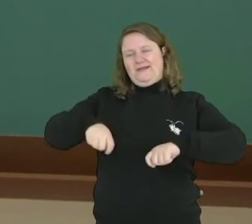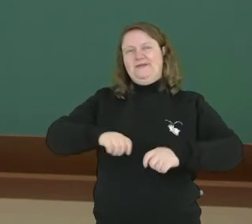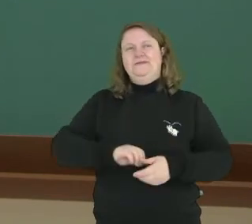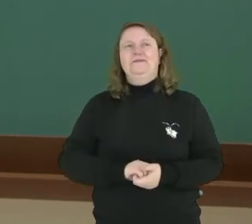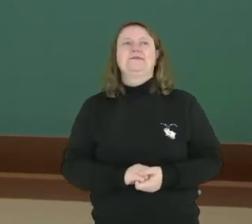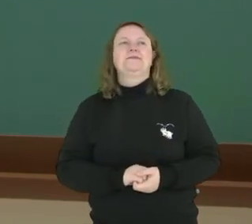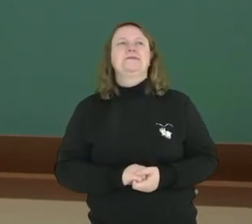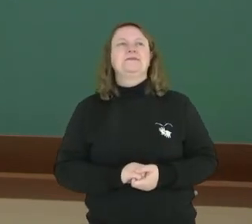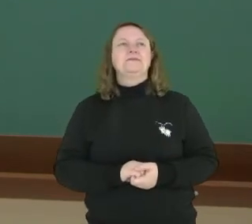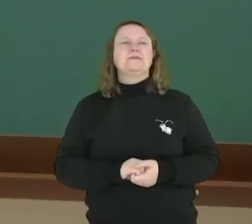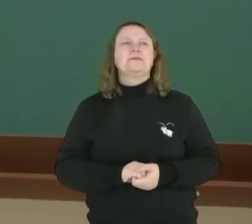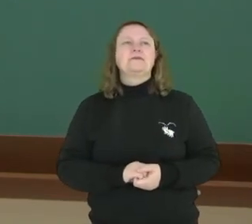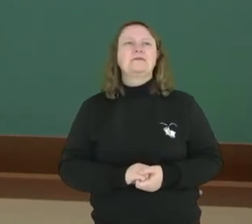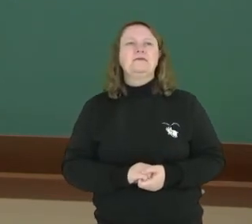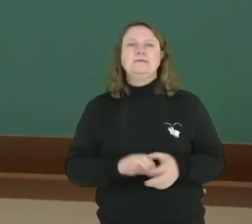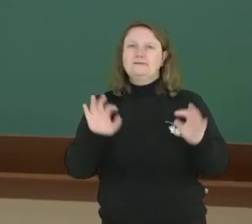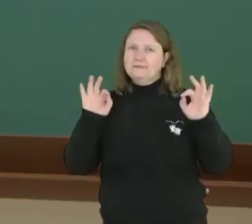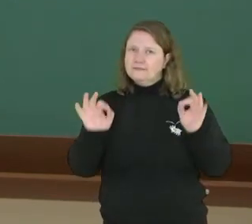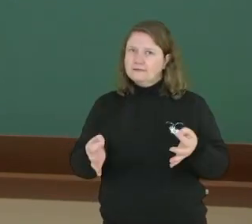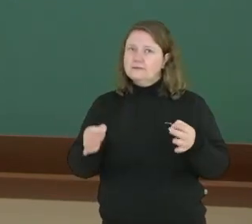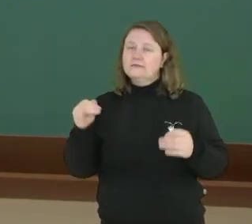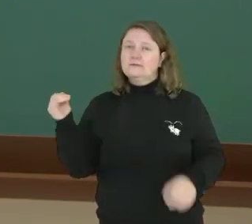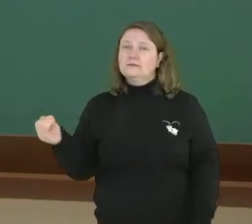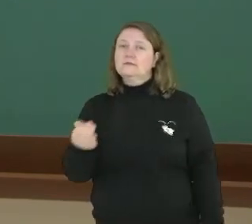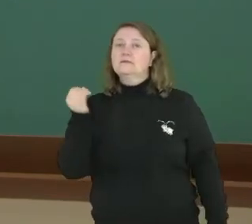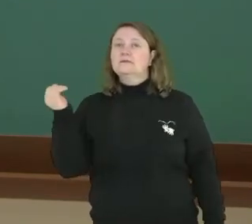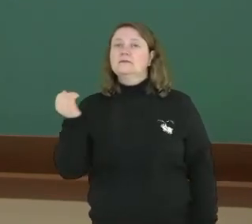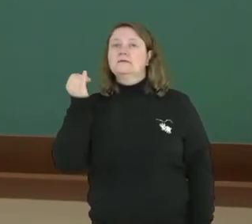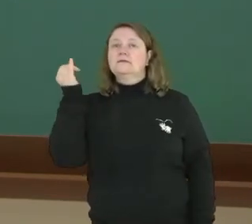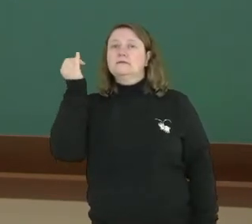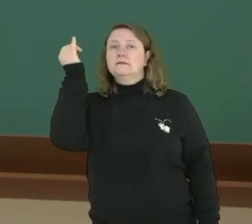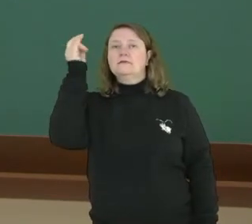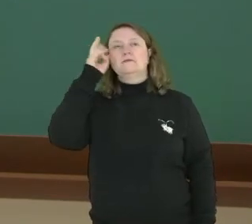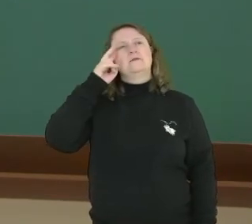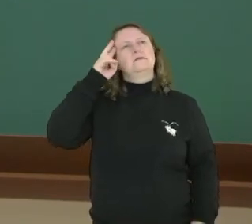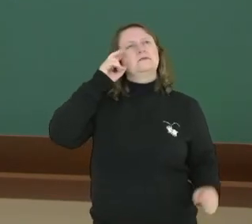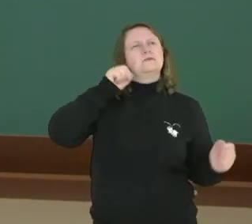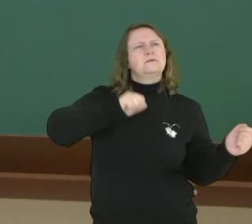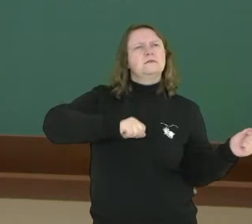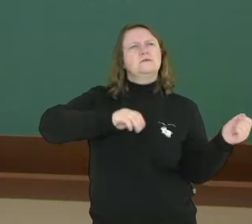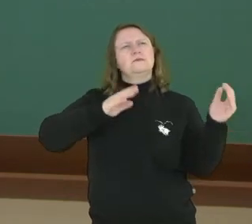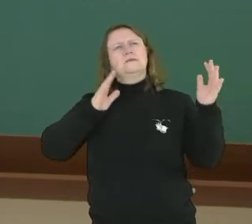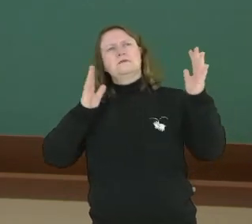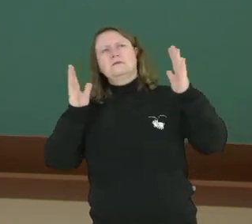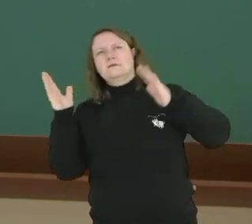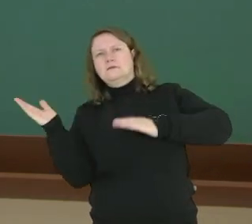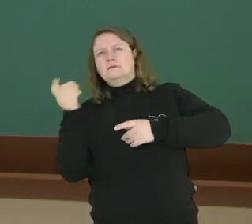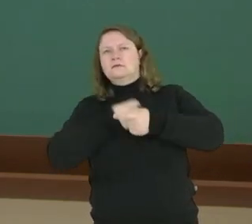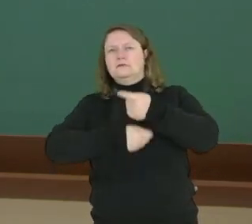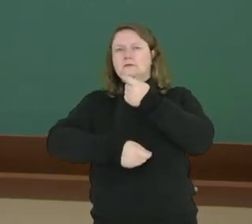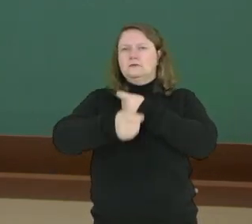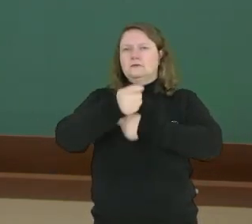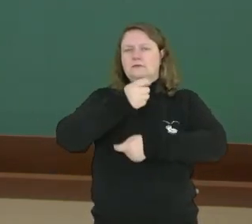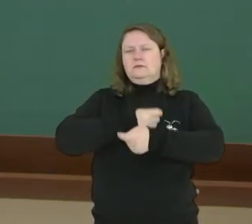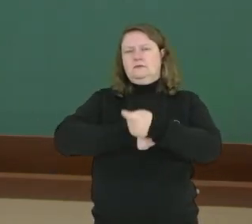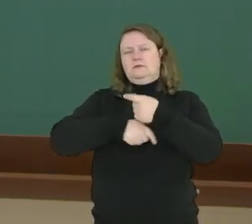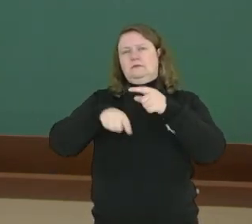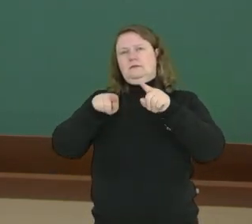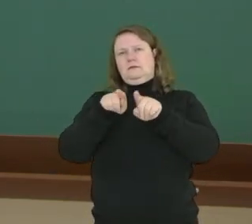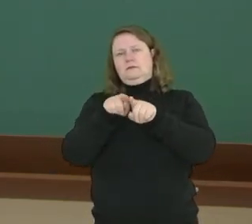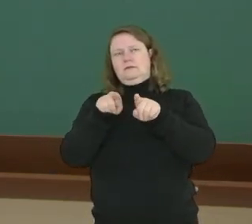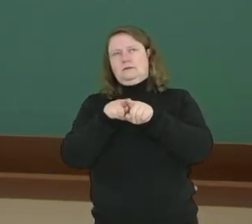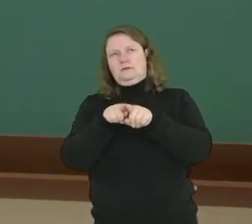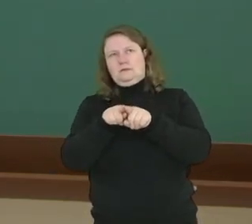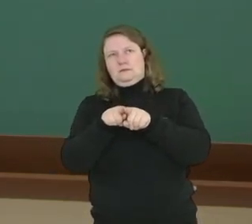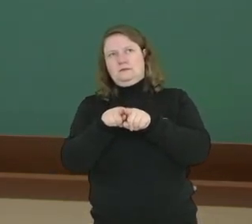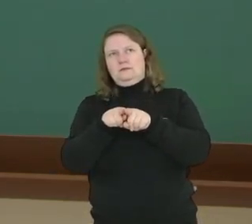araucária, certo? Mas é importantíssima e foi ao longo da história importantíssima economicamente também, certo?